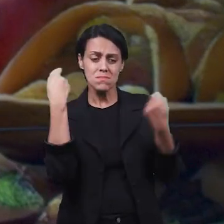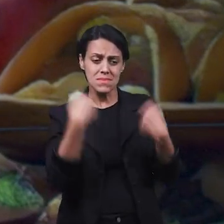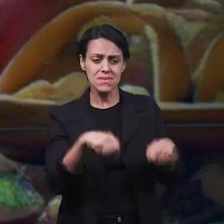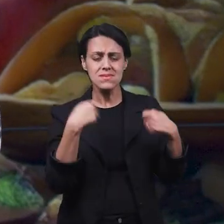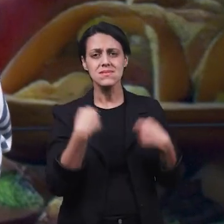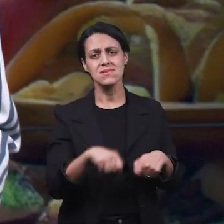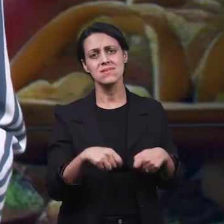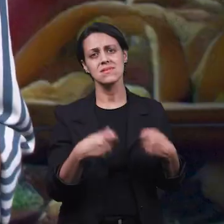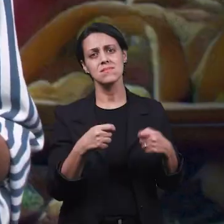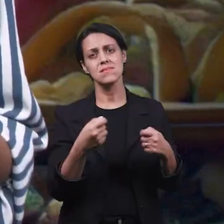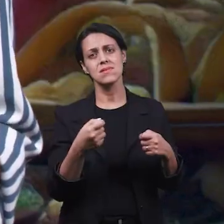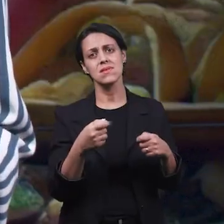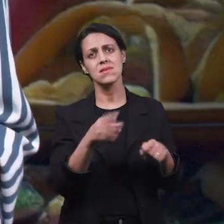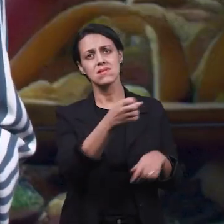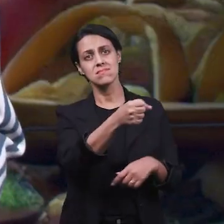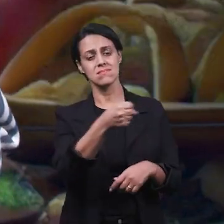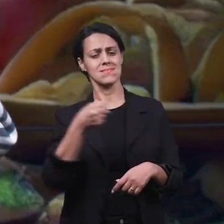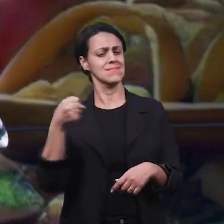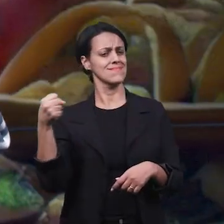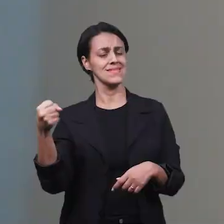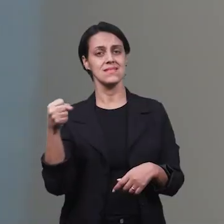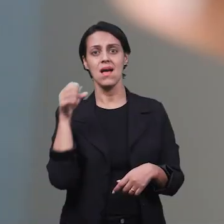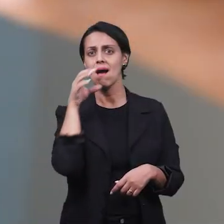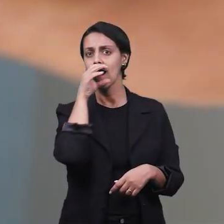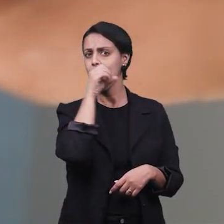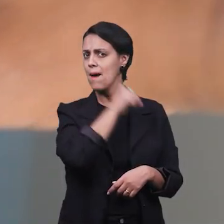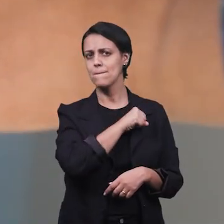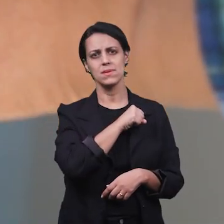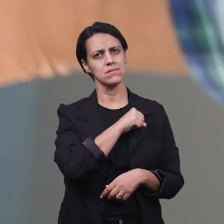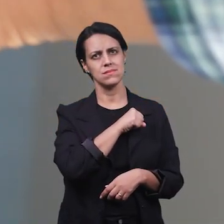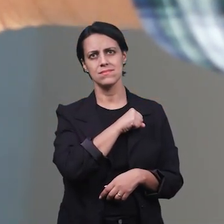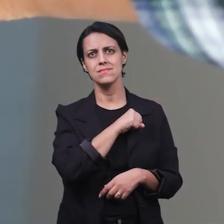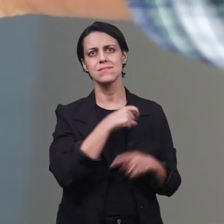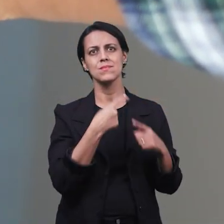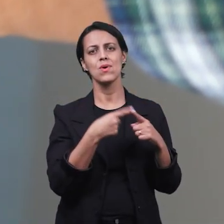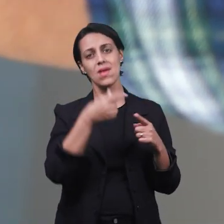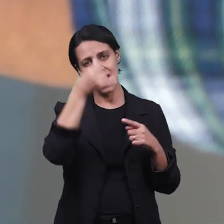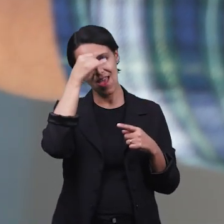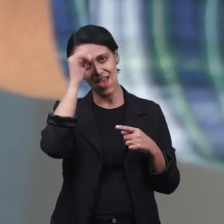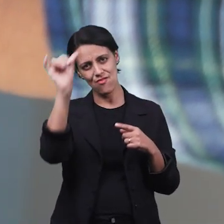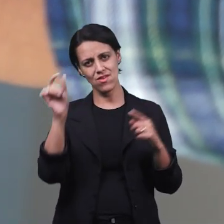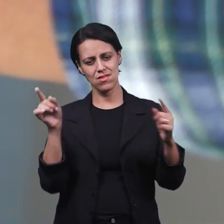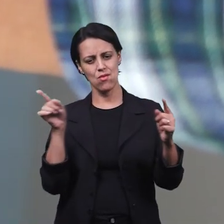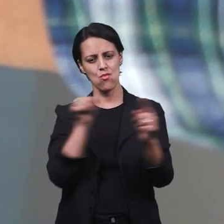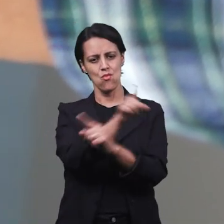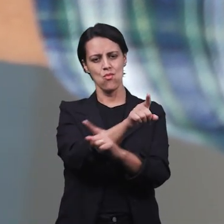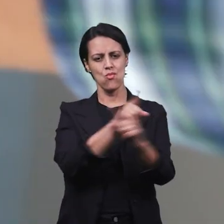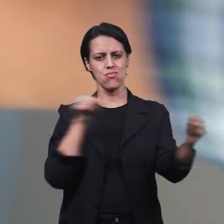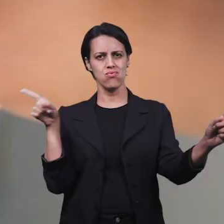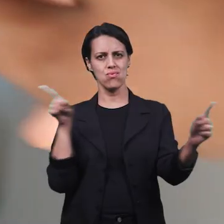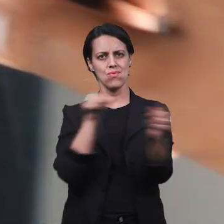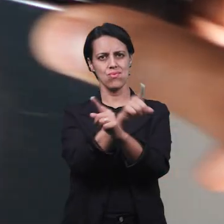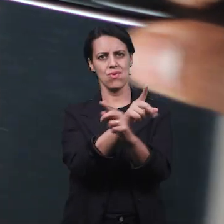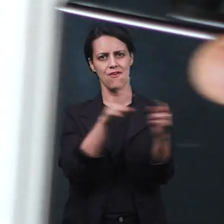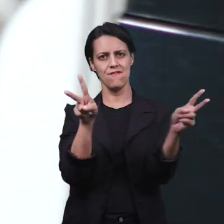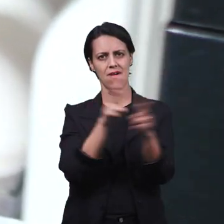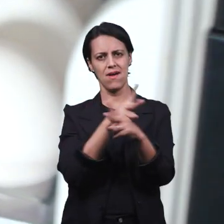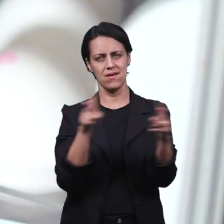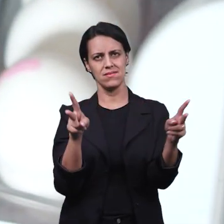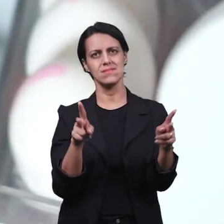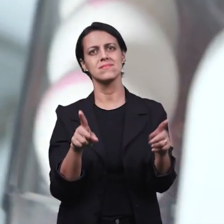e manter a porta aberta pelo menor tempo possível para evitar essas oscilações de